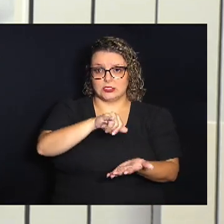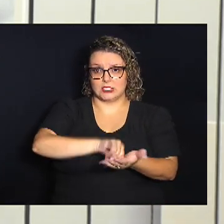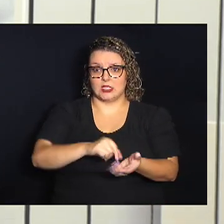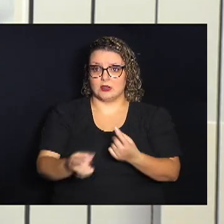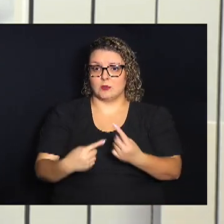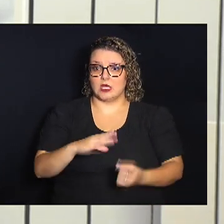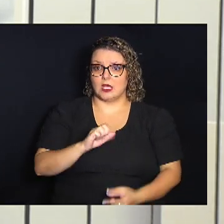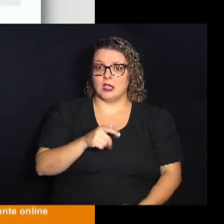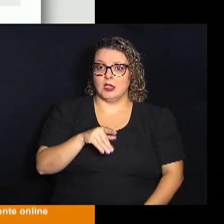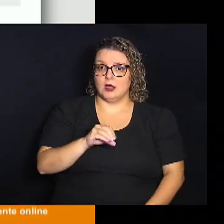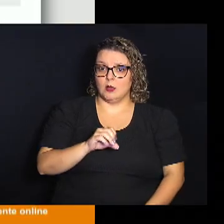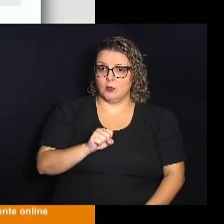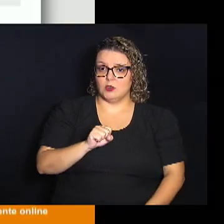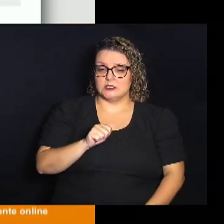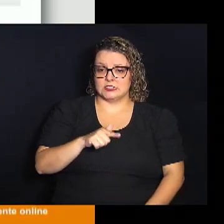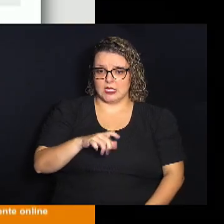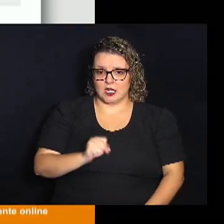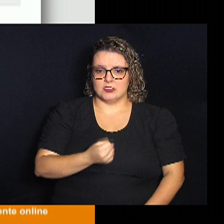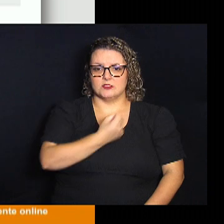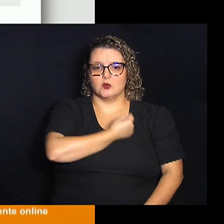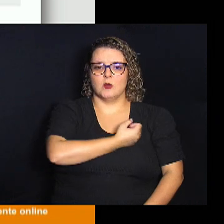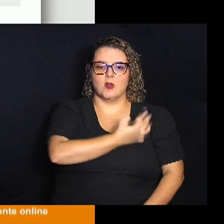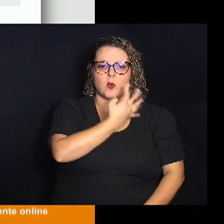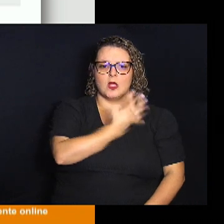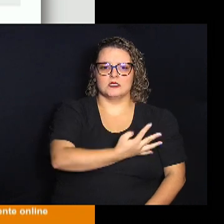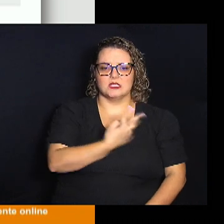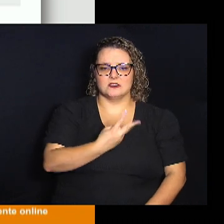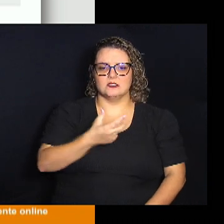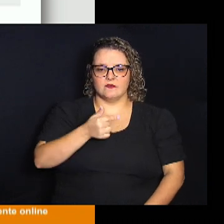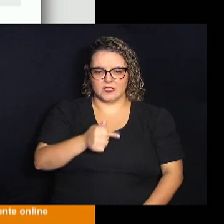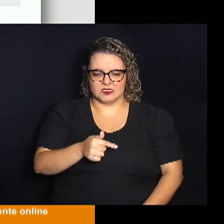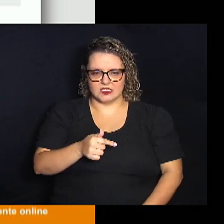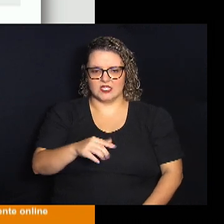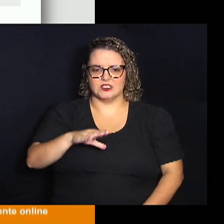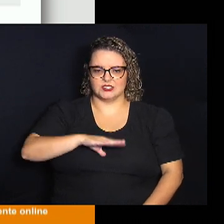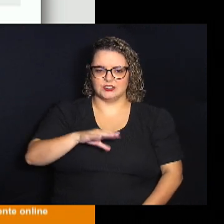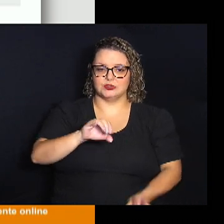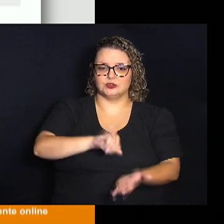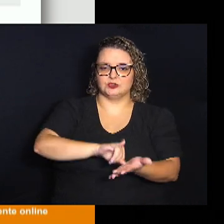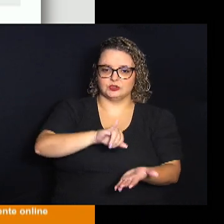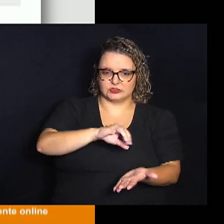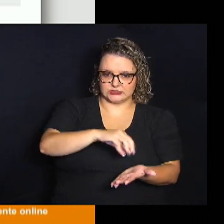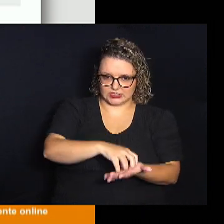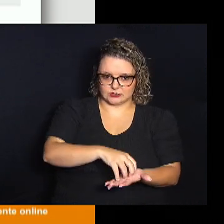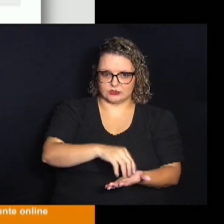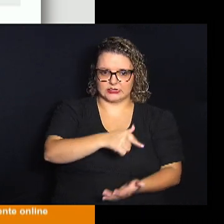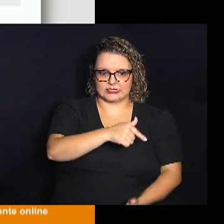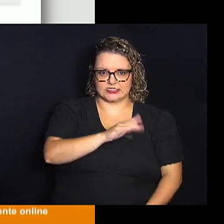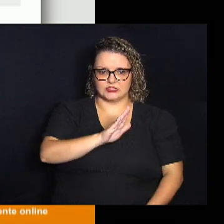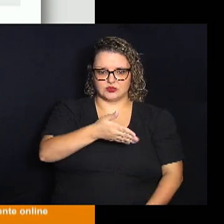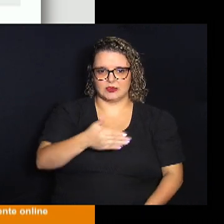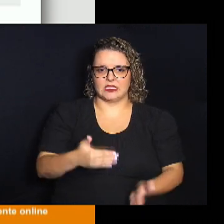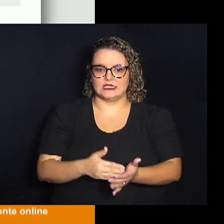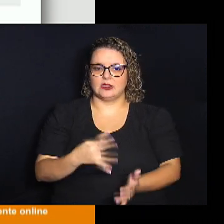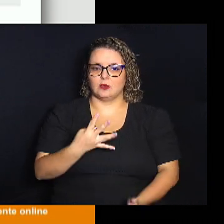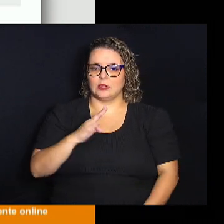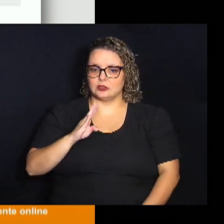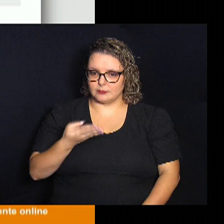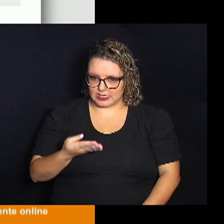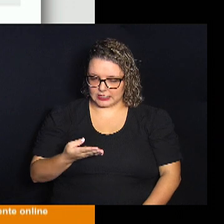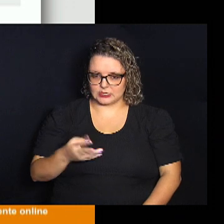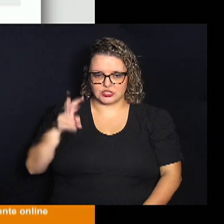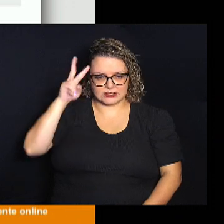Avenida Campos Sales, número 427 no centro, das 7h30 da manhã às 4h30 da tarde.